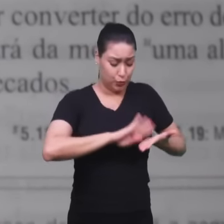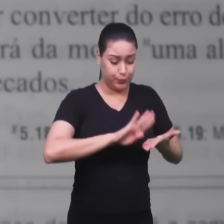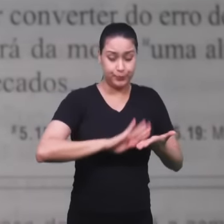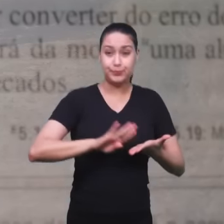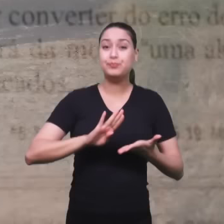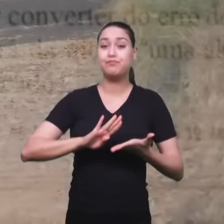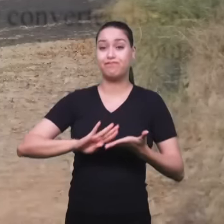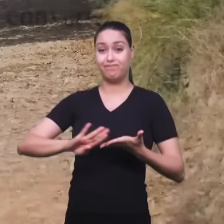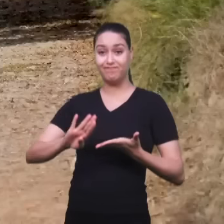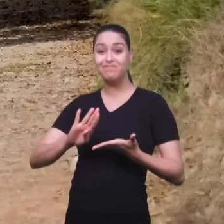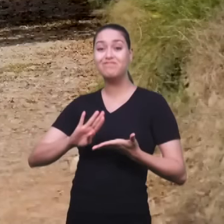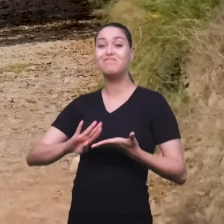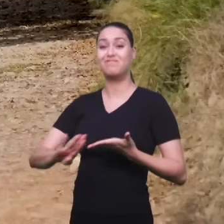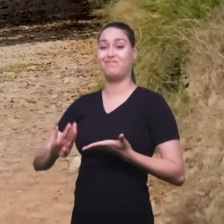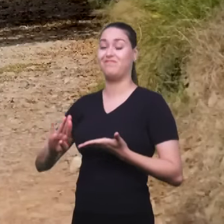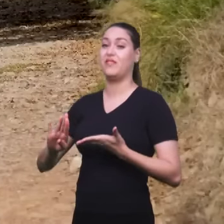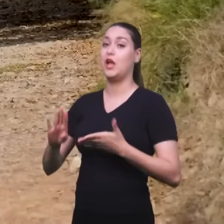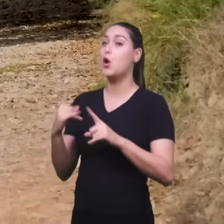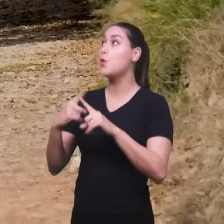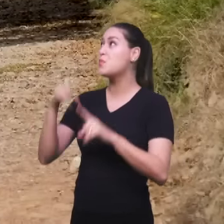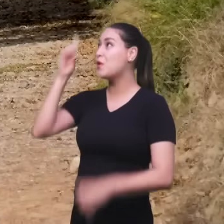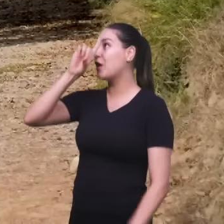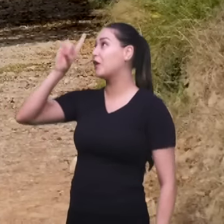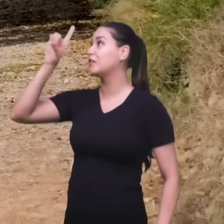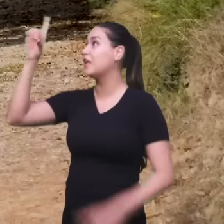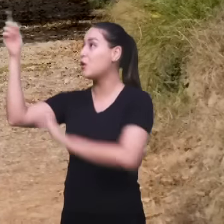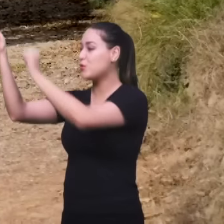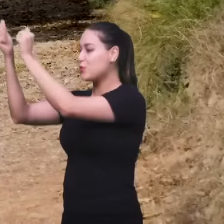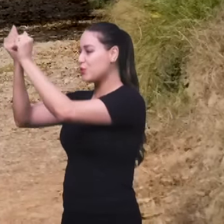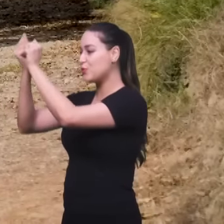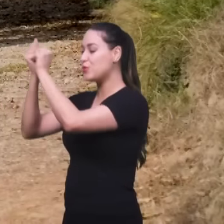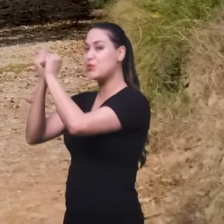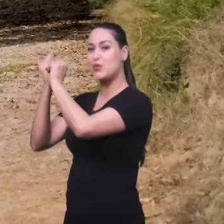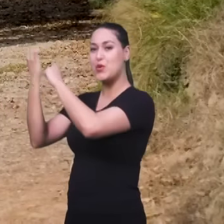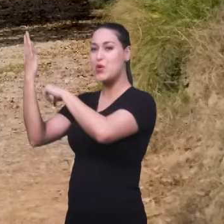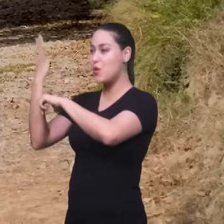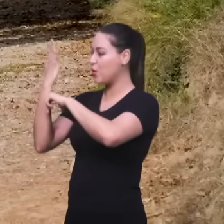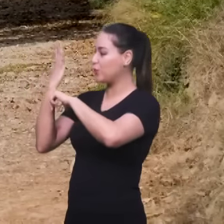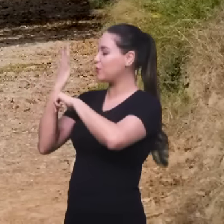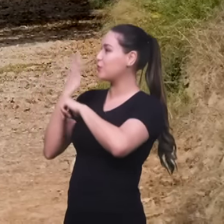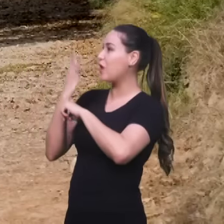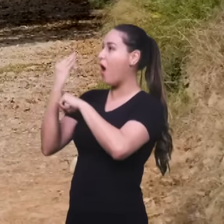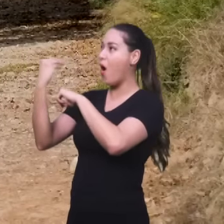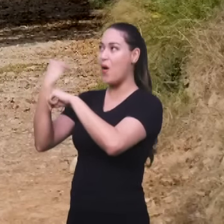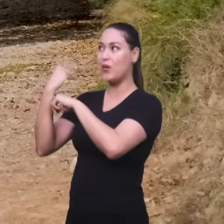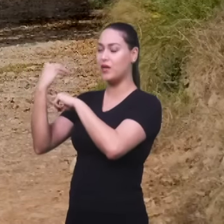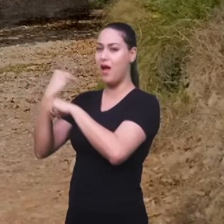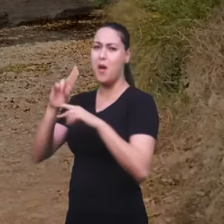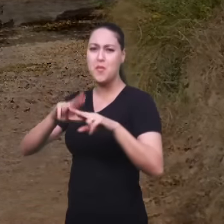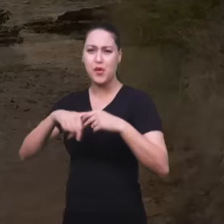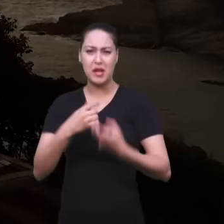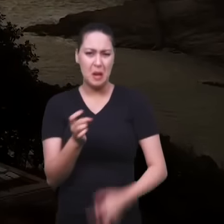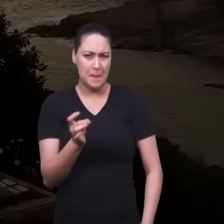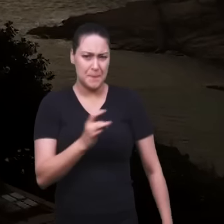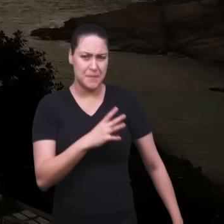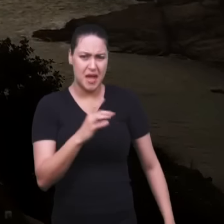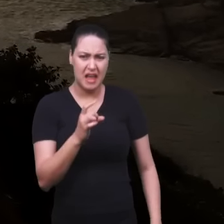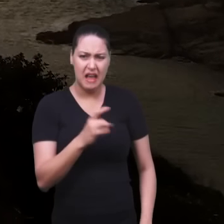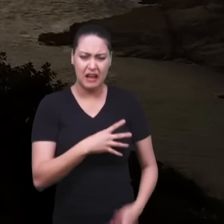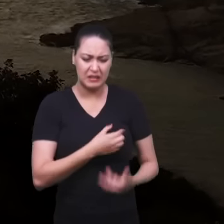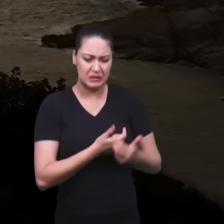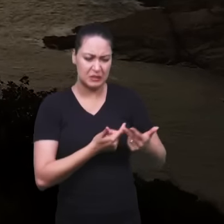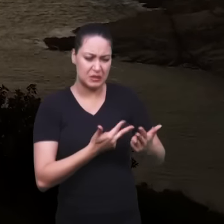Meu Deus Está Comigo Não temo O perigo Ele